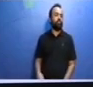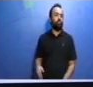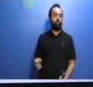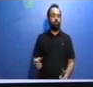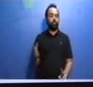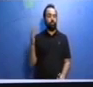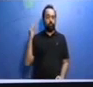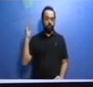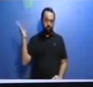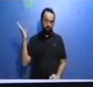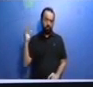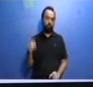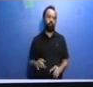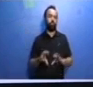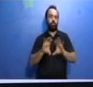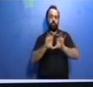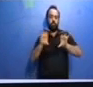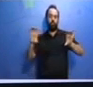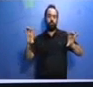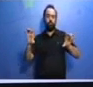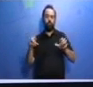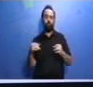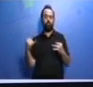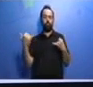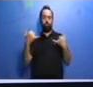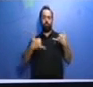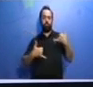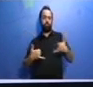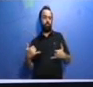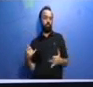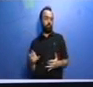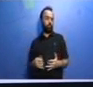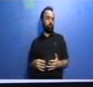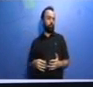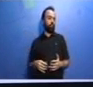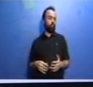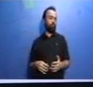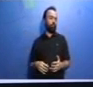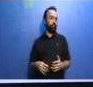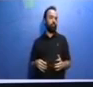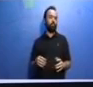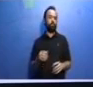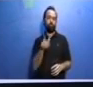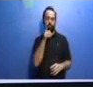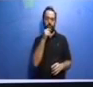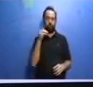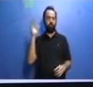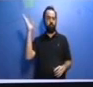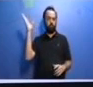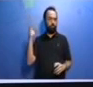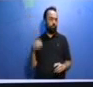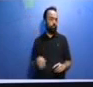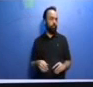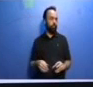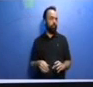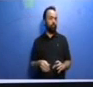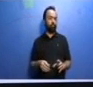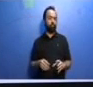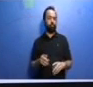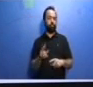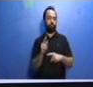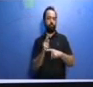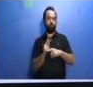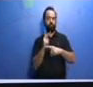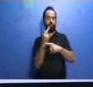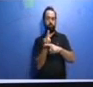Aqui, como montar uma fórmula química. Então, nós temos o símbolo, aqui é a fórmula da água. Nós vamos usar o